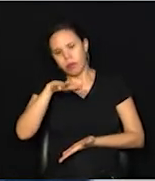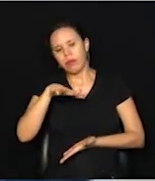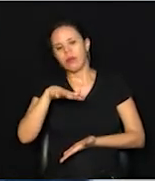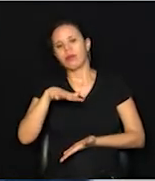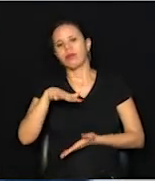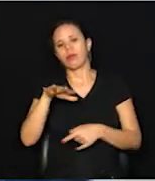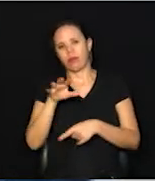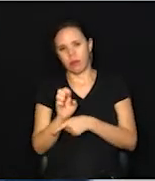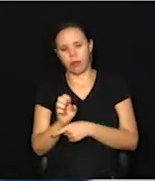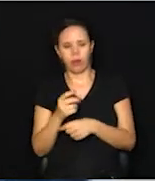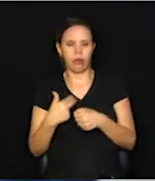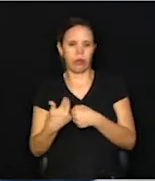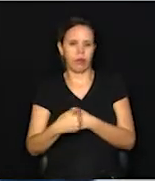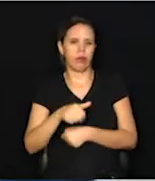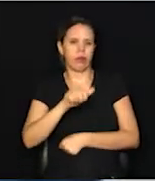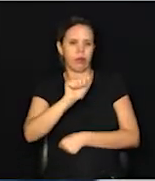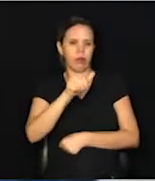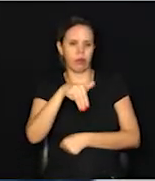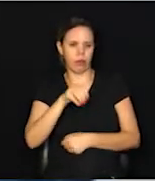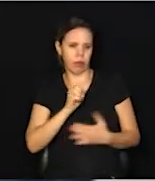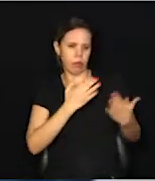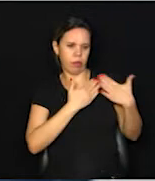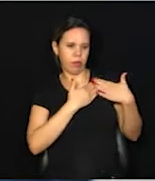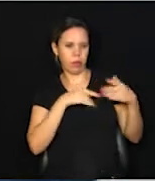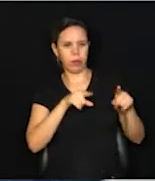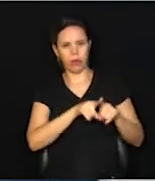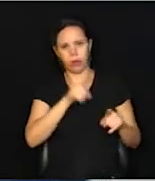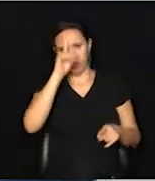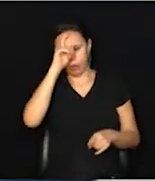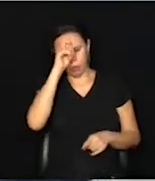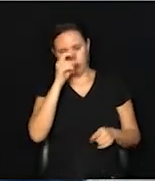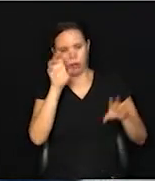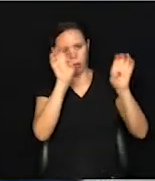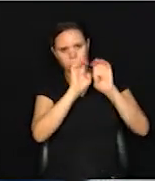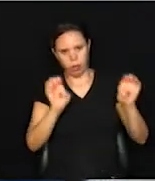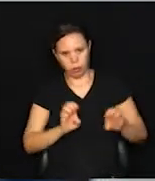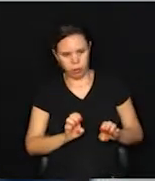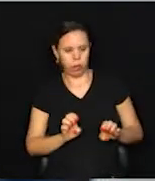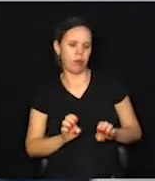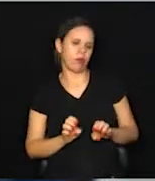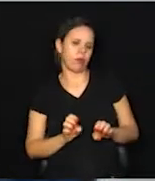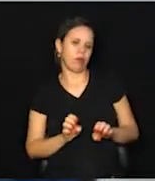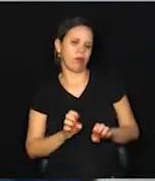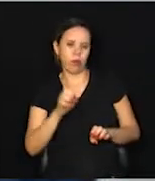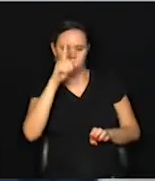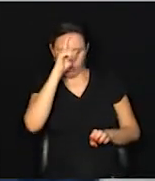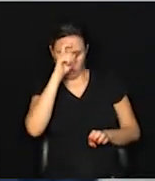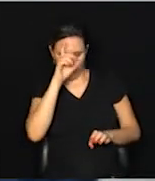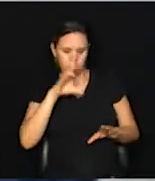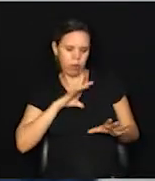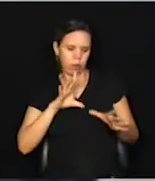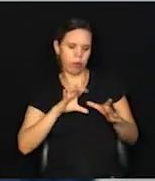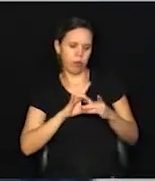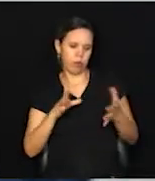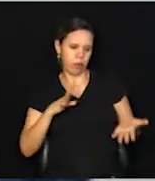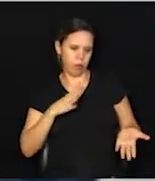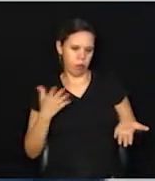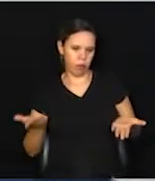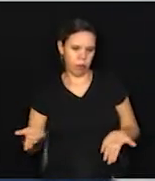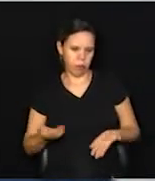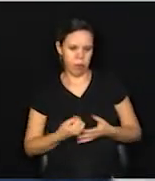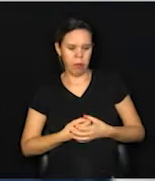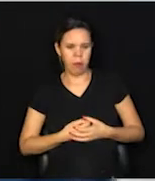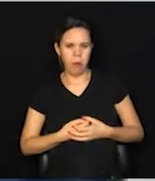mais recentemente a AME. Então, essa daí é toda a estrutura hospitalar e pré-hospitalar que desponta na cidade. Bom, então,